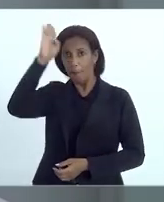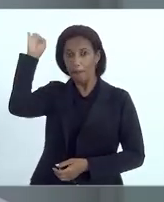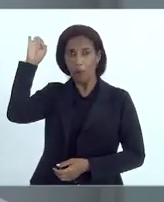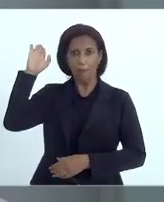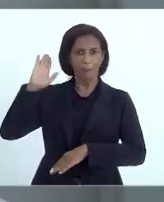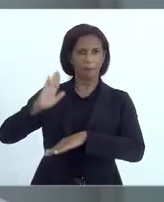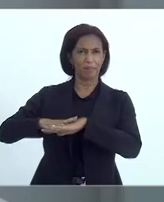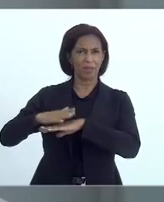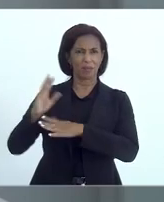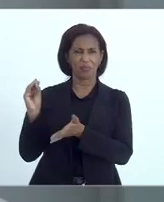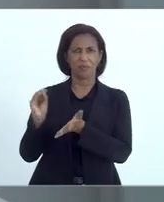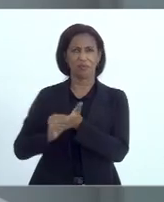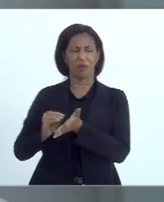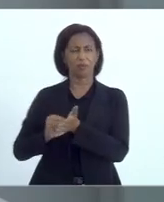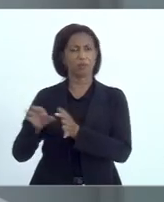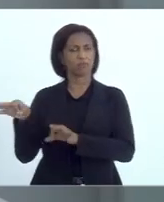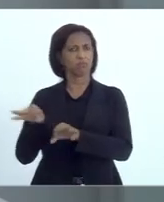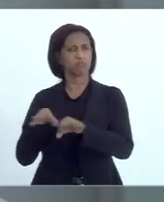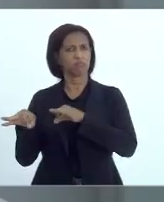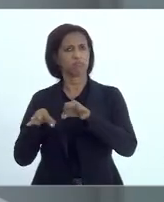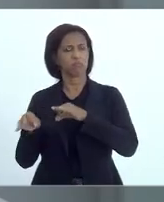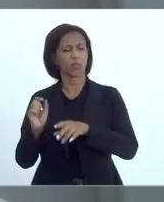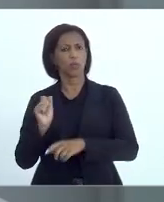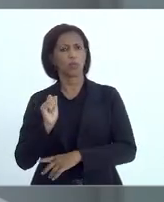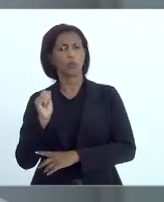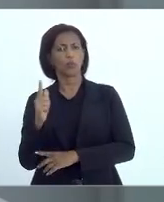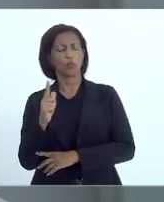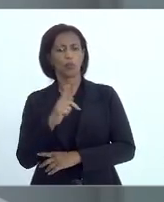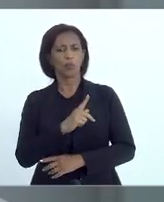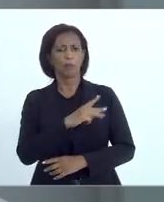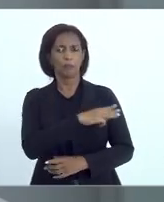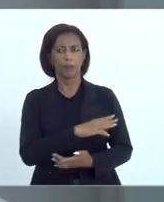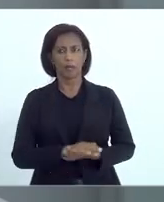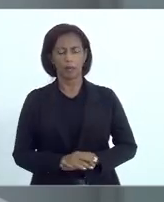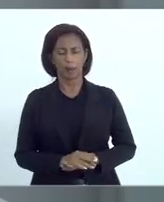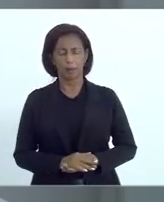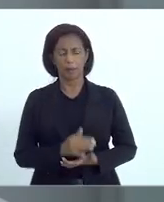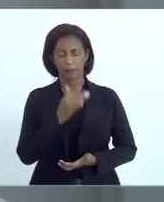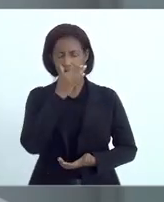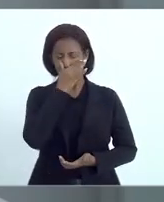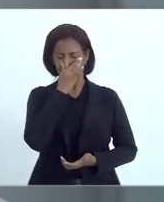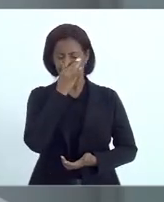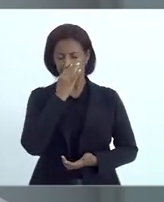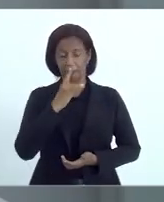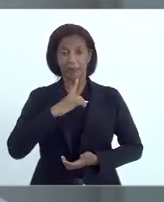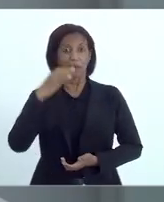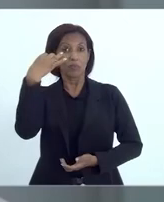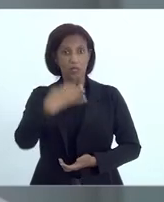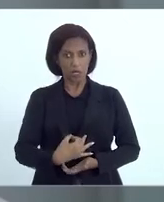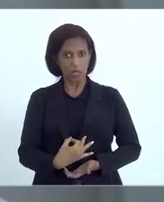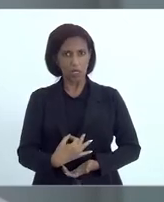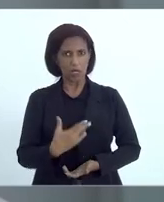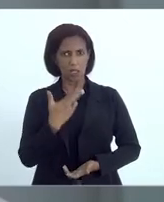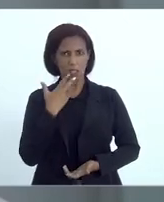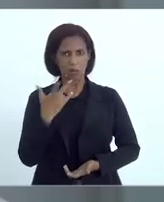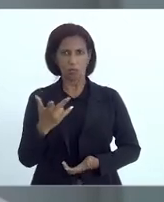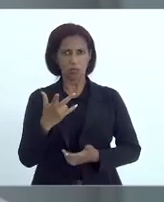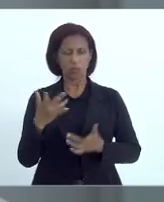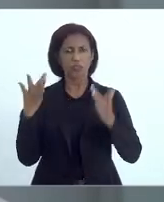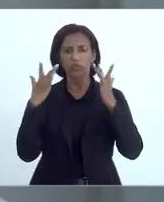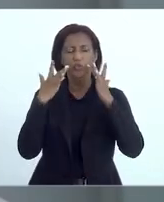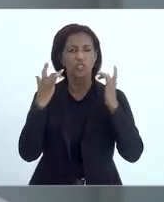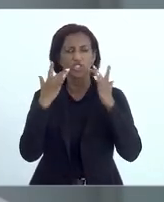mas Deus organizado que a Polícia Militar do Estado do Rio de Janeiro isso aí eu tenho quase eu tenho certeza eu não tô dizendo que eu não tô fazendo